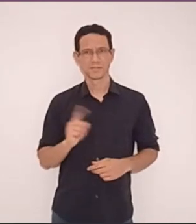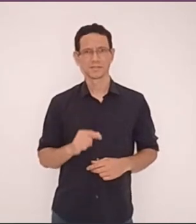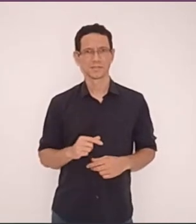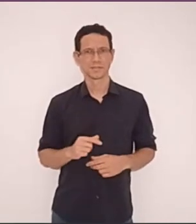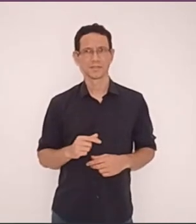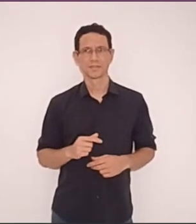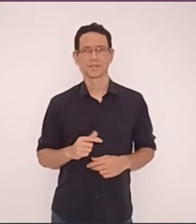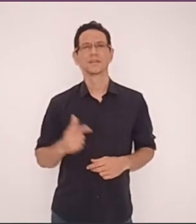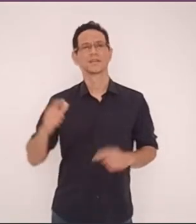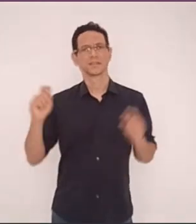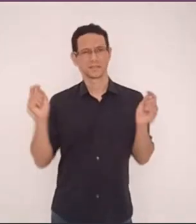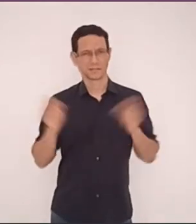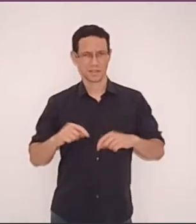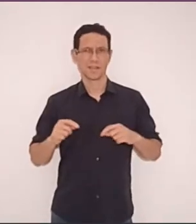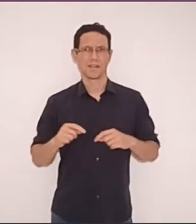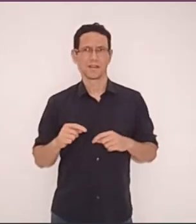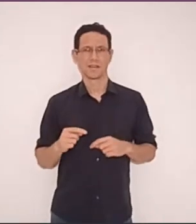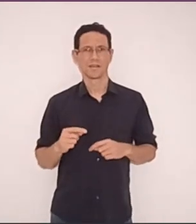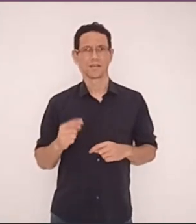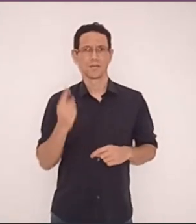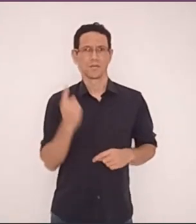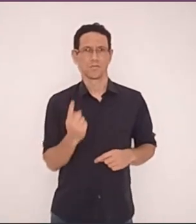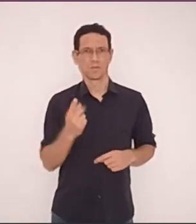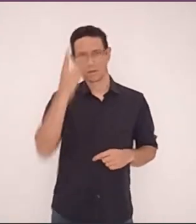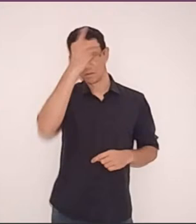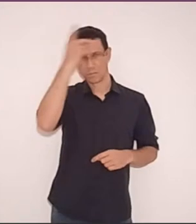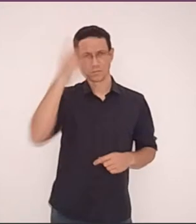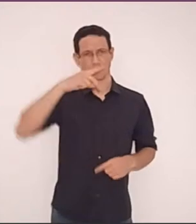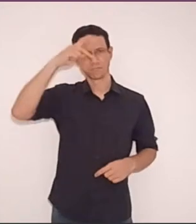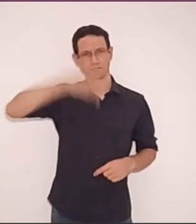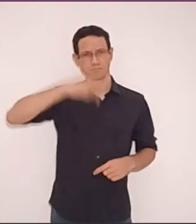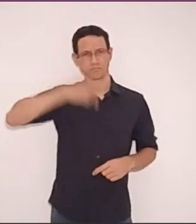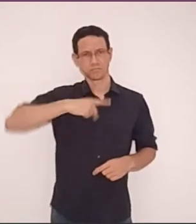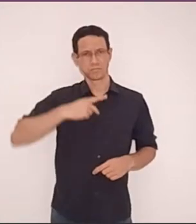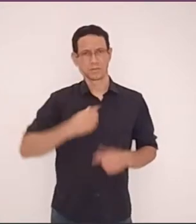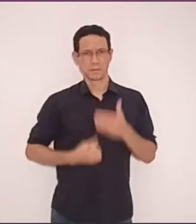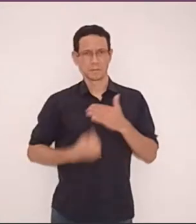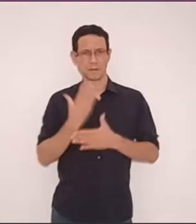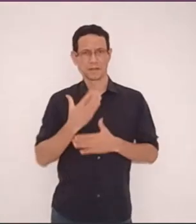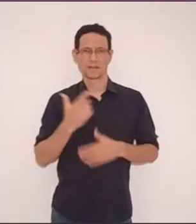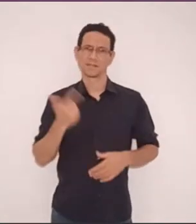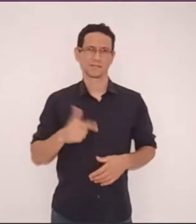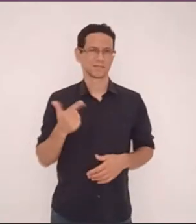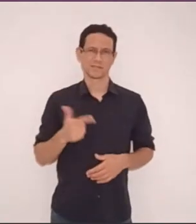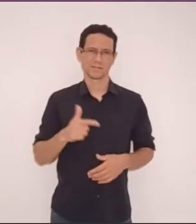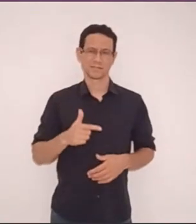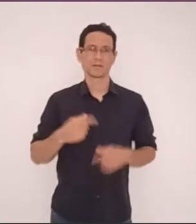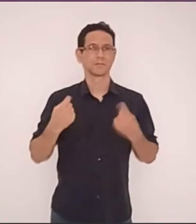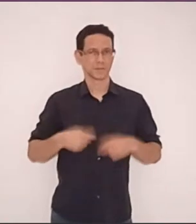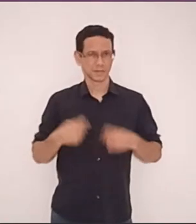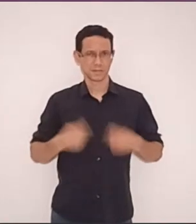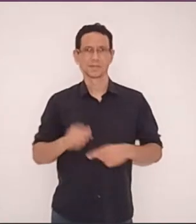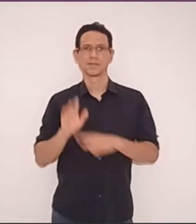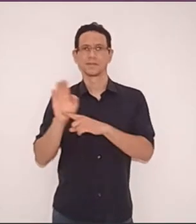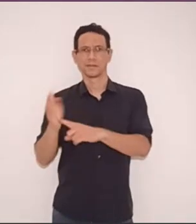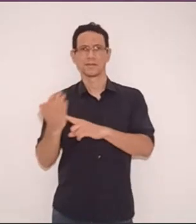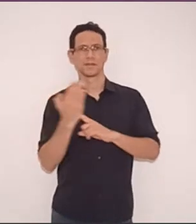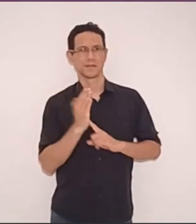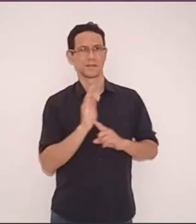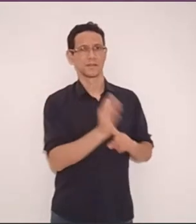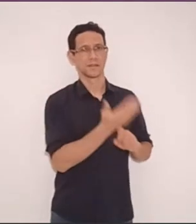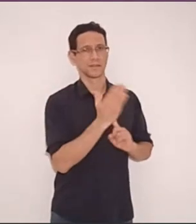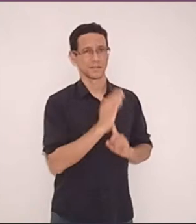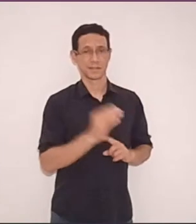não tem um self-made mas tô com medo de uma pessoa que faz por si só que faz sozinha a gente sempre de Apoio às vezes uma recomendação